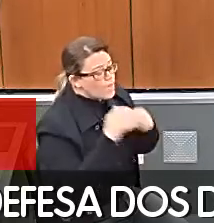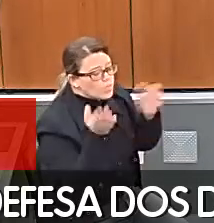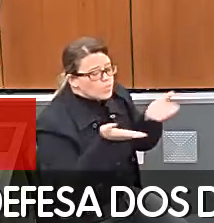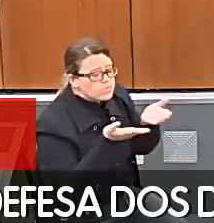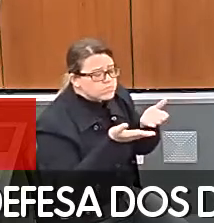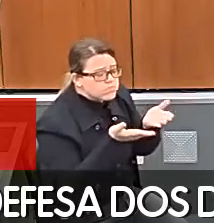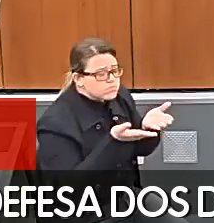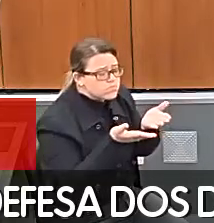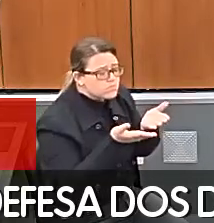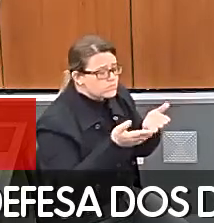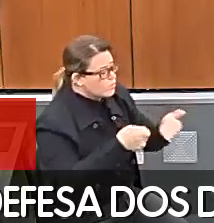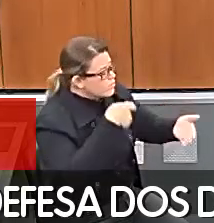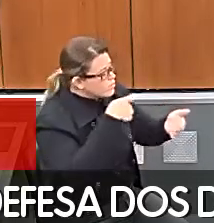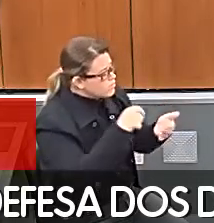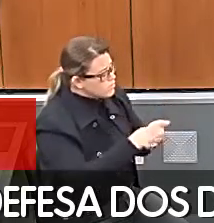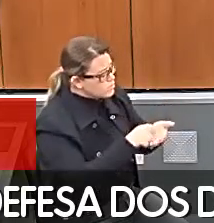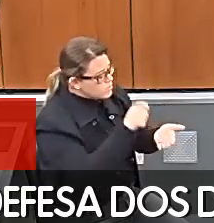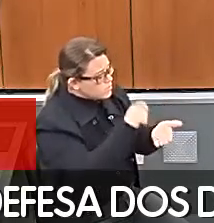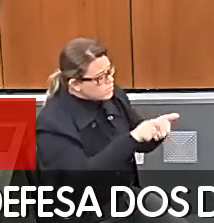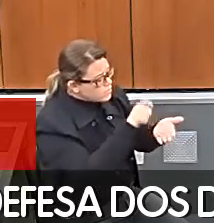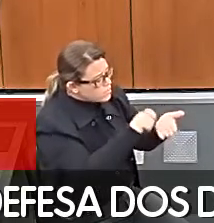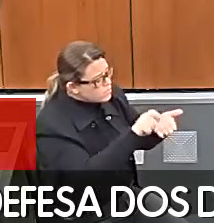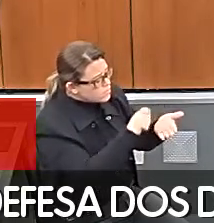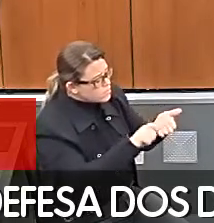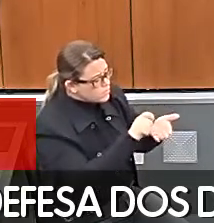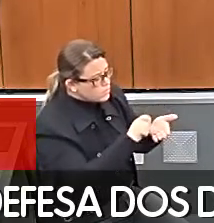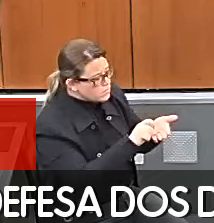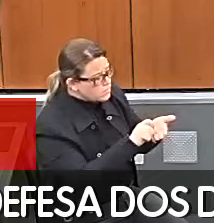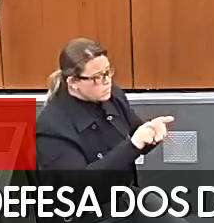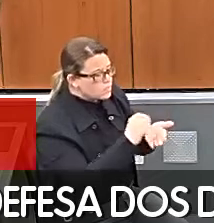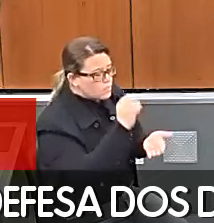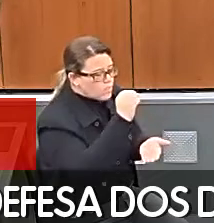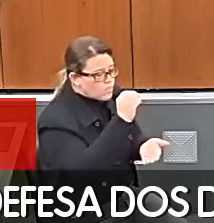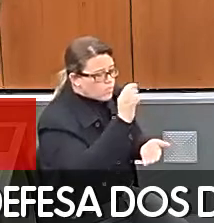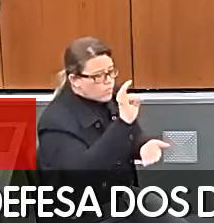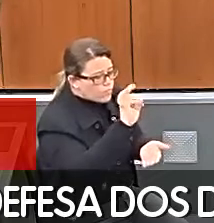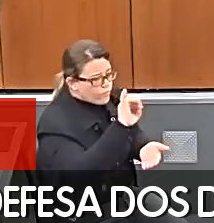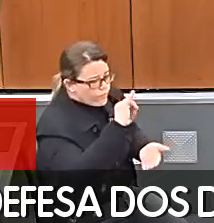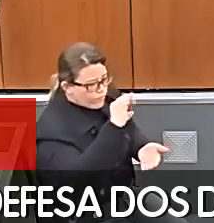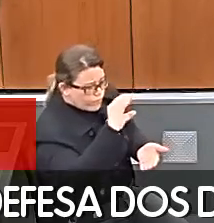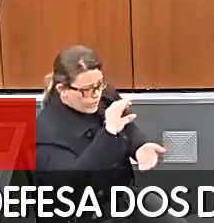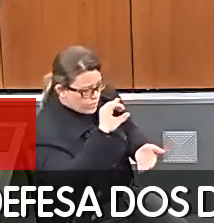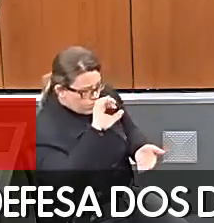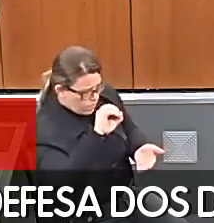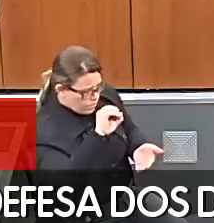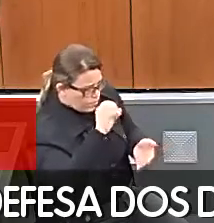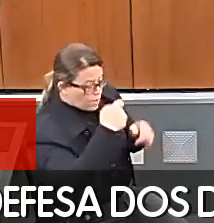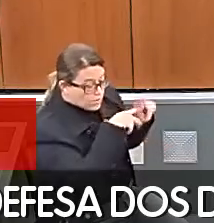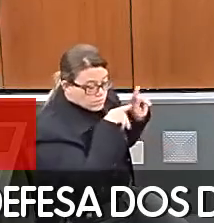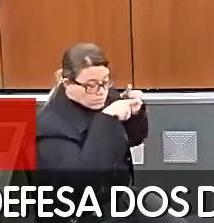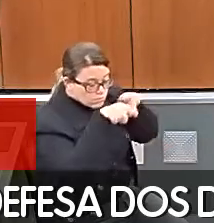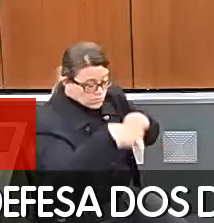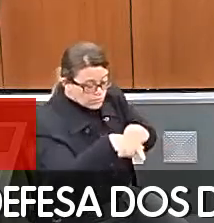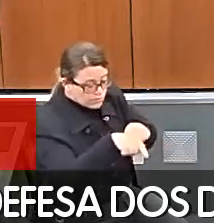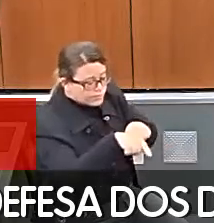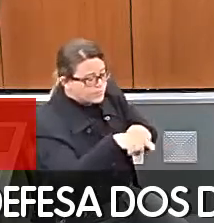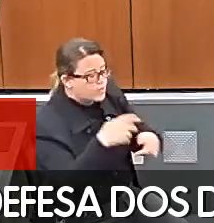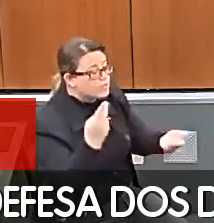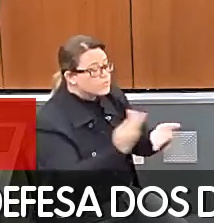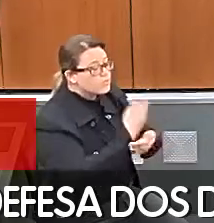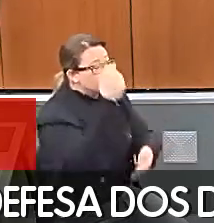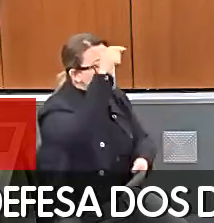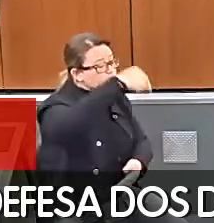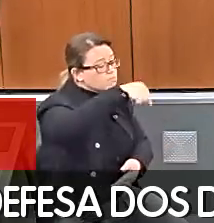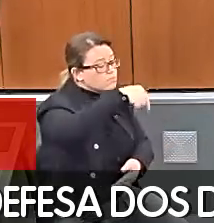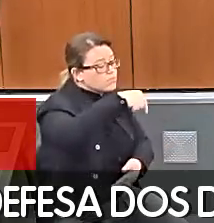foi marcada através de um requerimento nosso aqui na comissão, e hoje ela está acontecendo, e nós vamos